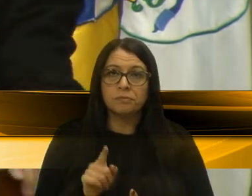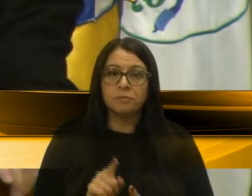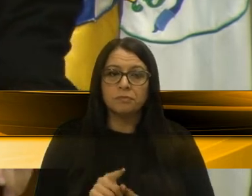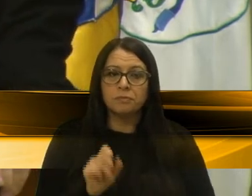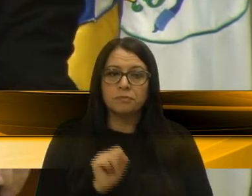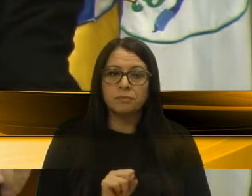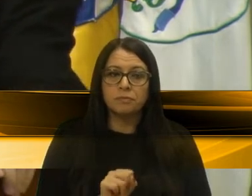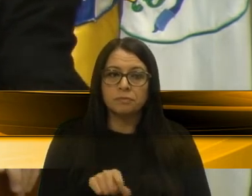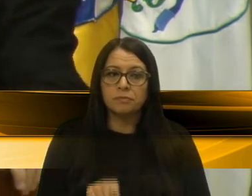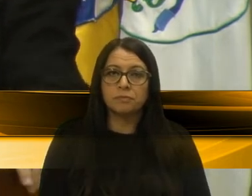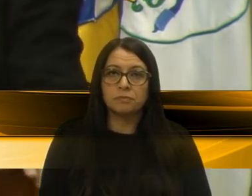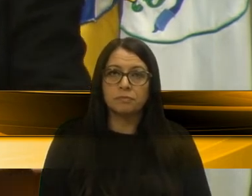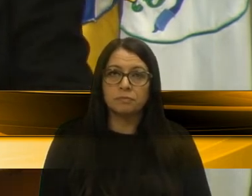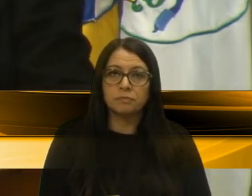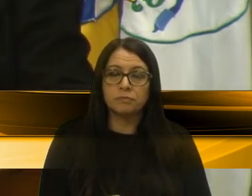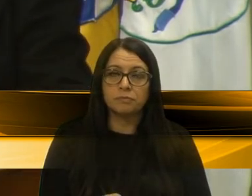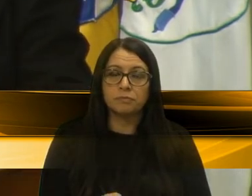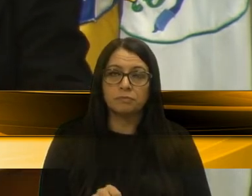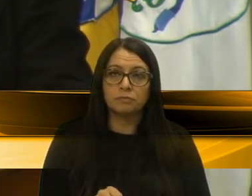recessão,